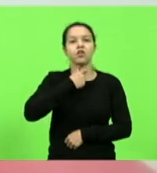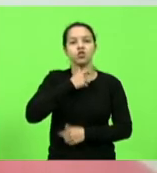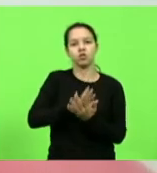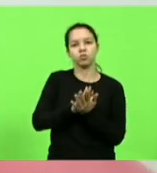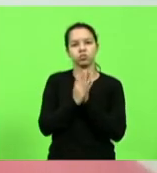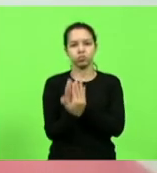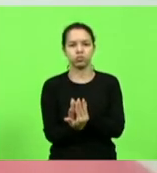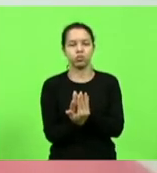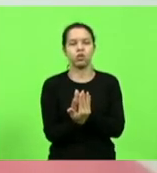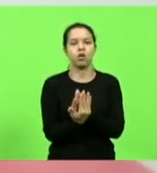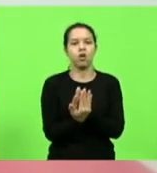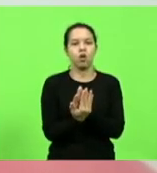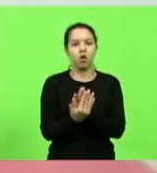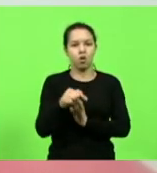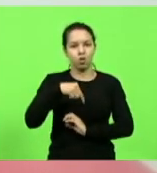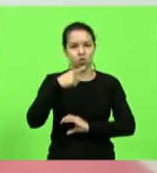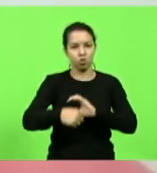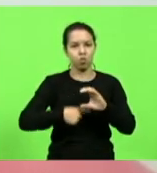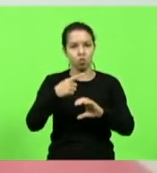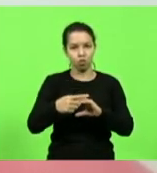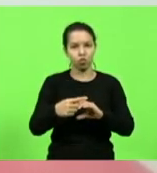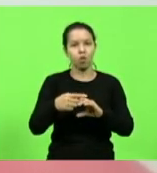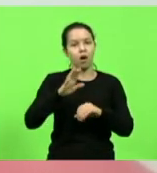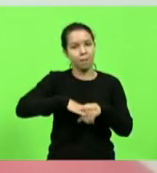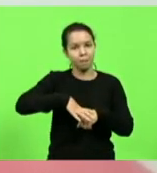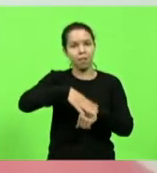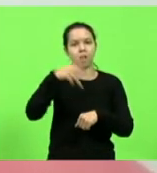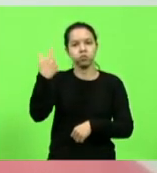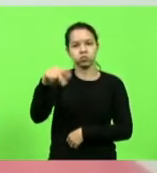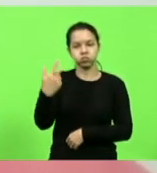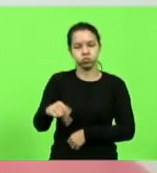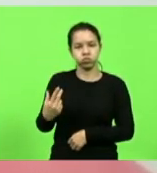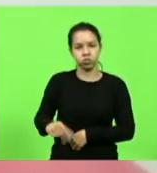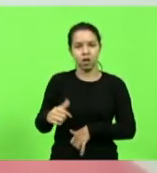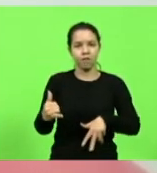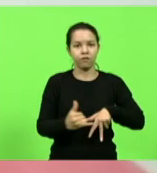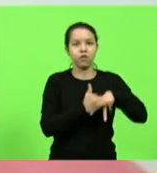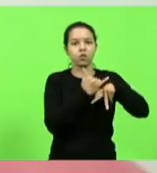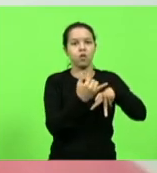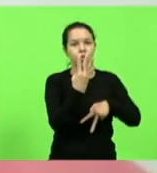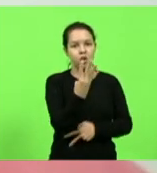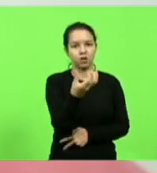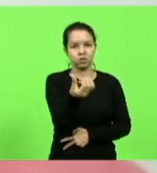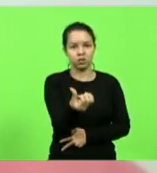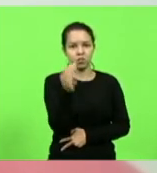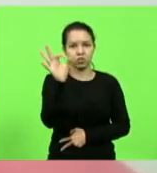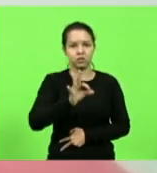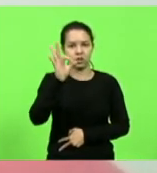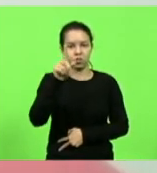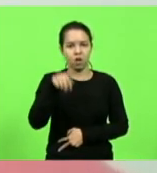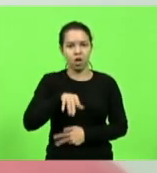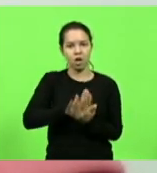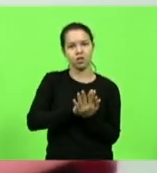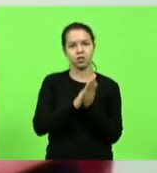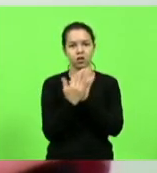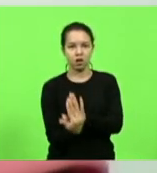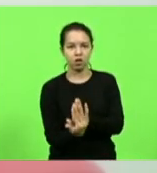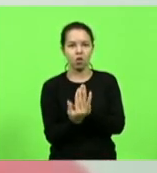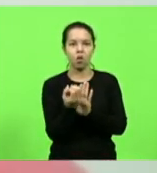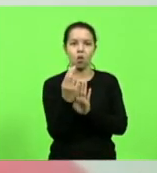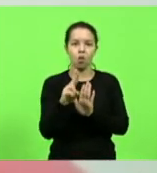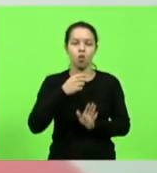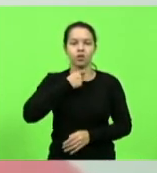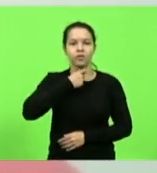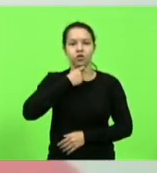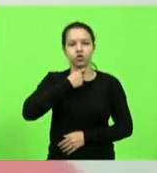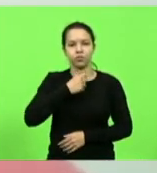sigla LGBT. Das vítimas, 46% eram transexuais ou travestis. Eu